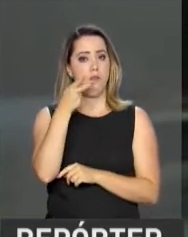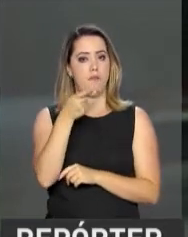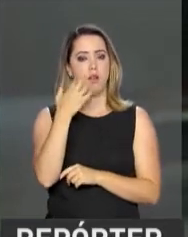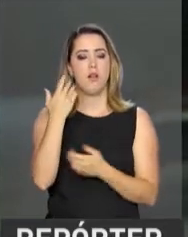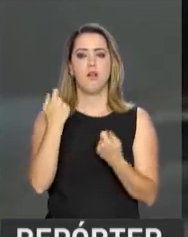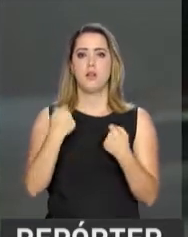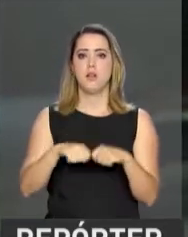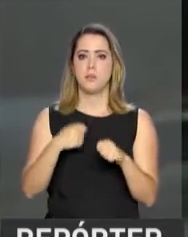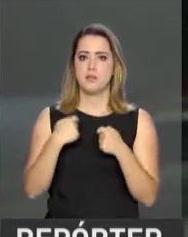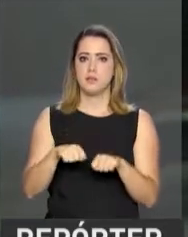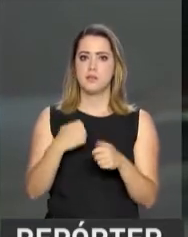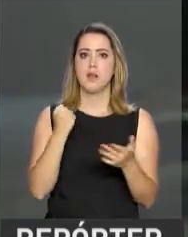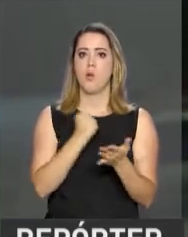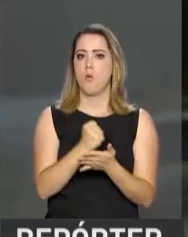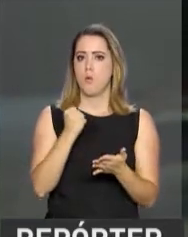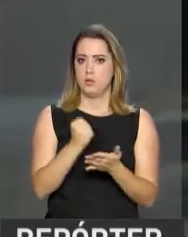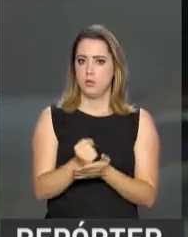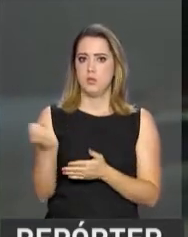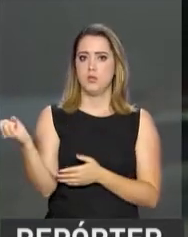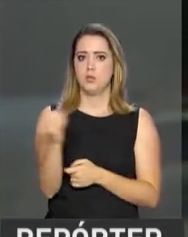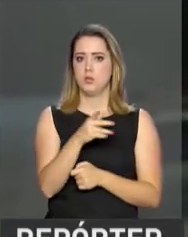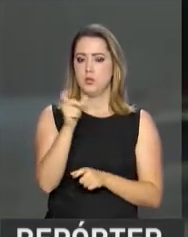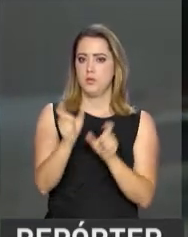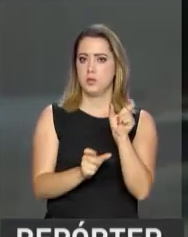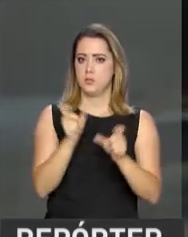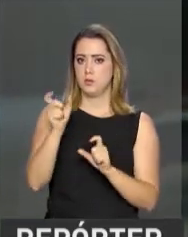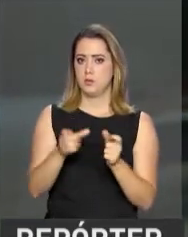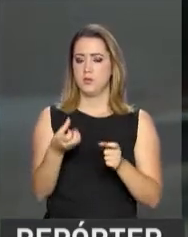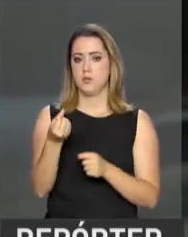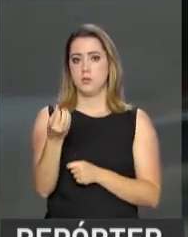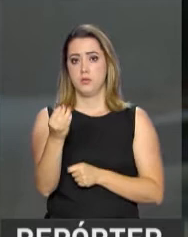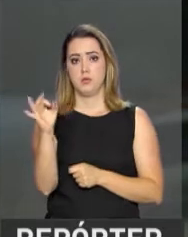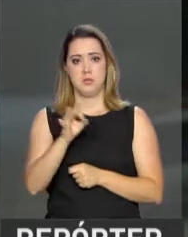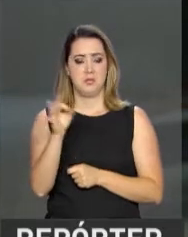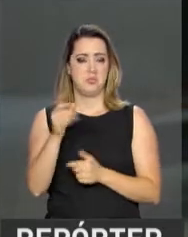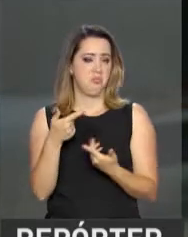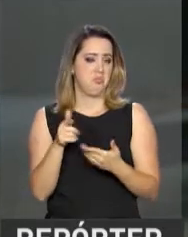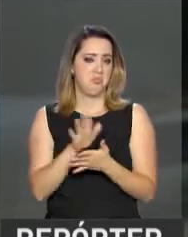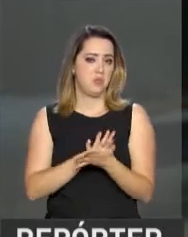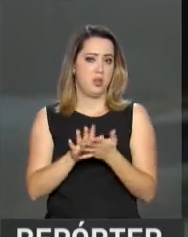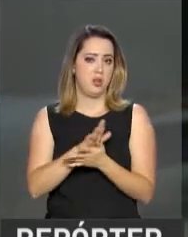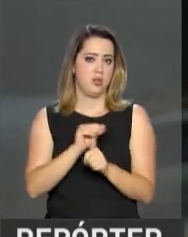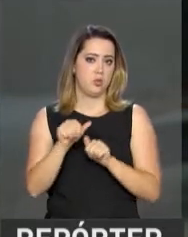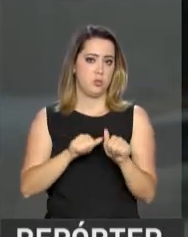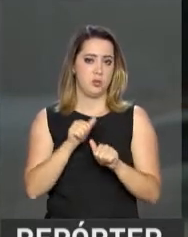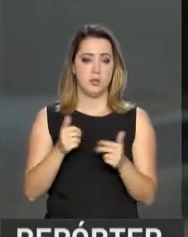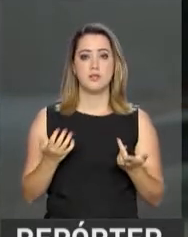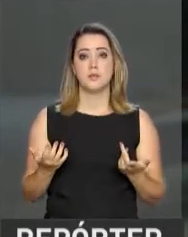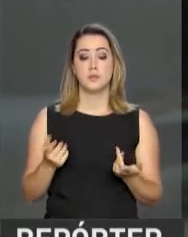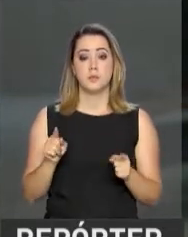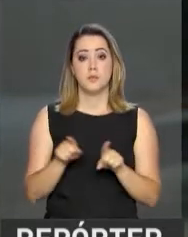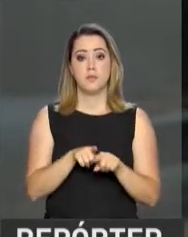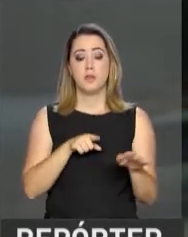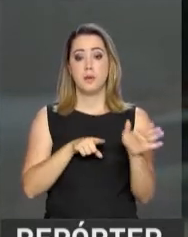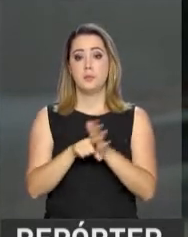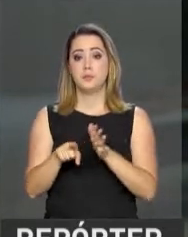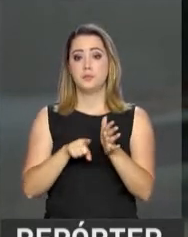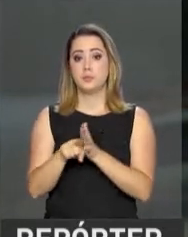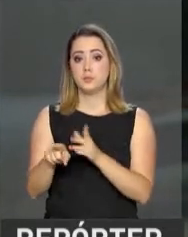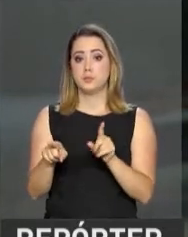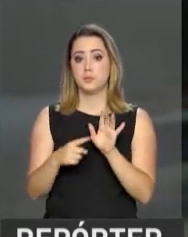que devem contratar novos funcionários e 60% não deve alterar a quantidade de funcionários o levantamento